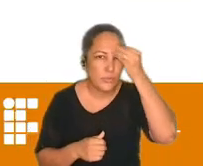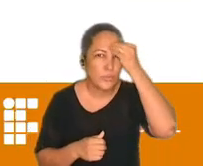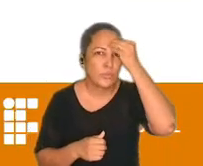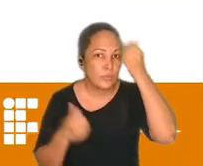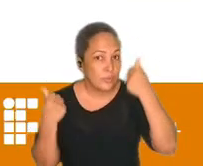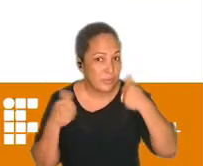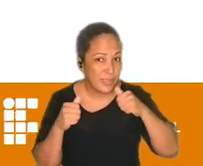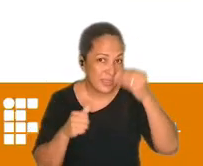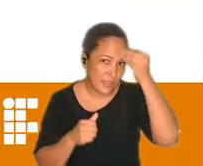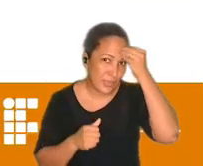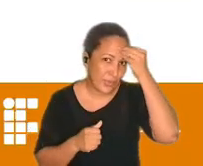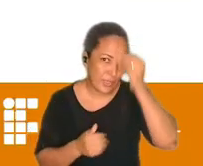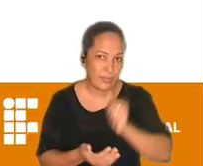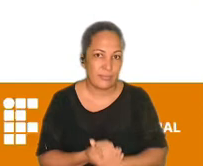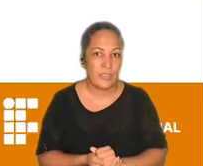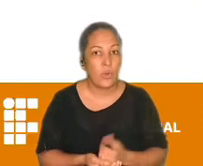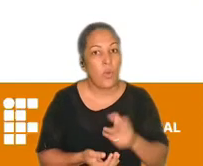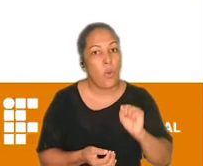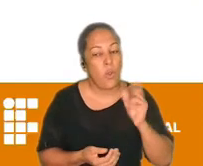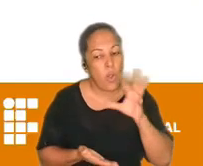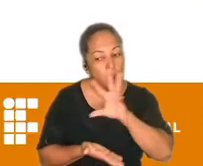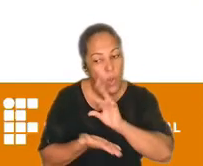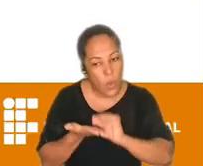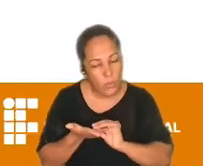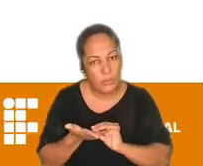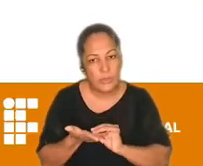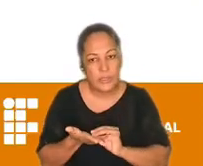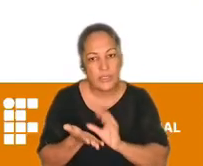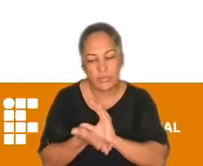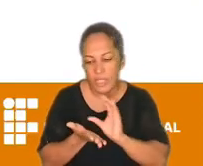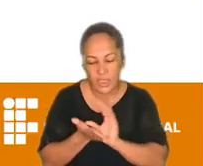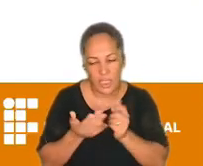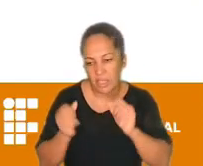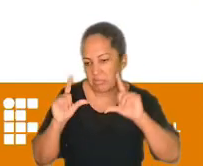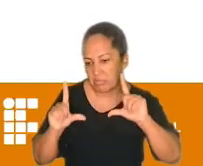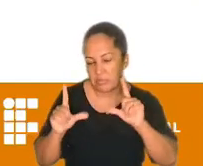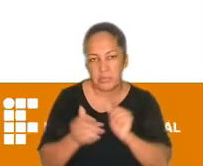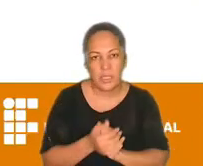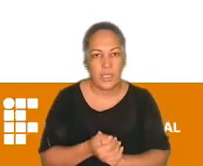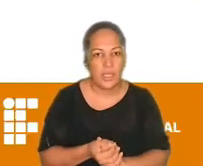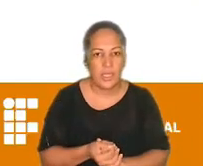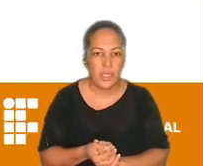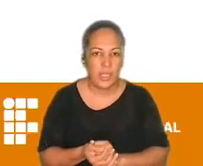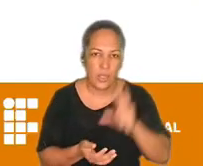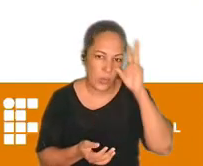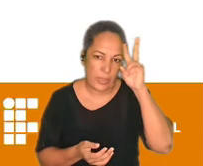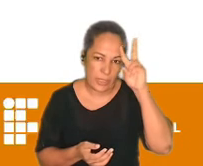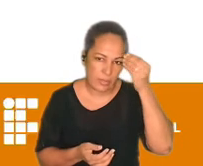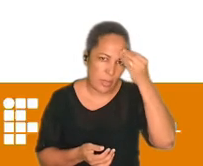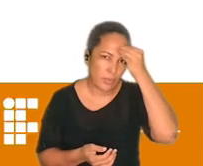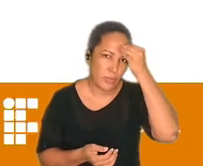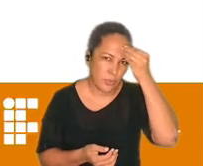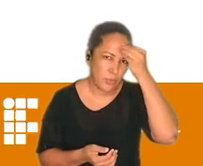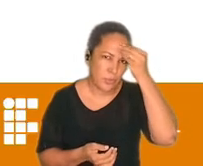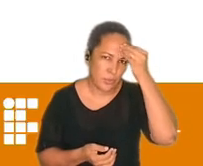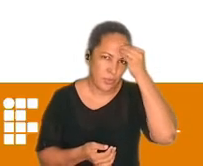outro jeito, tá bom? Então anotem isso aí bem destacado no caderno, tá bom? Coloca aí uma seta assim, ó, decorar, faça uma coisa